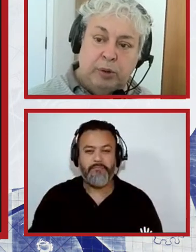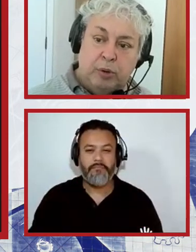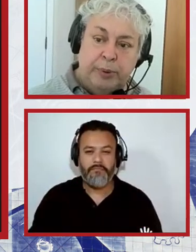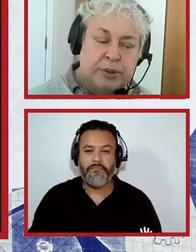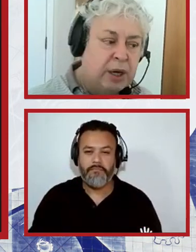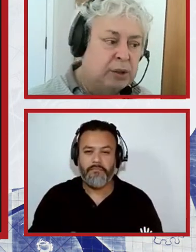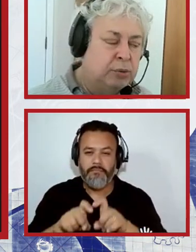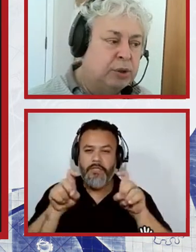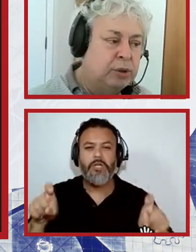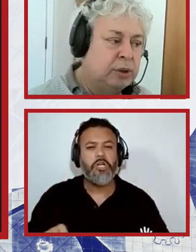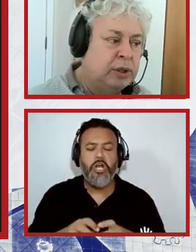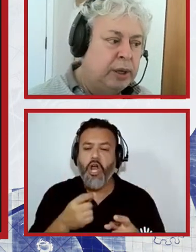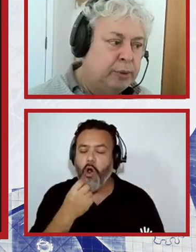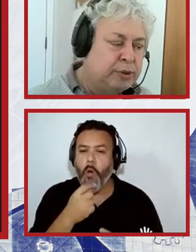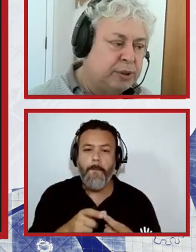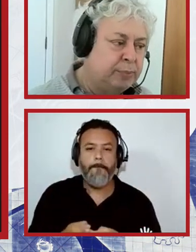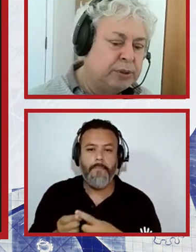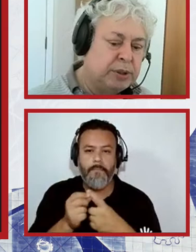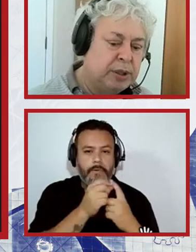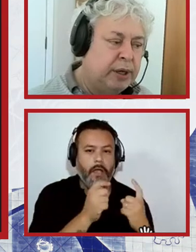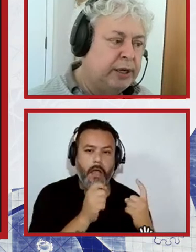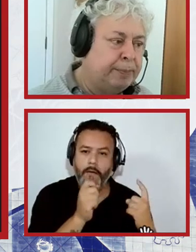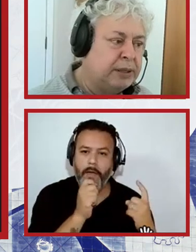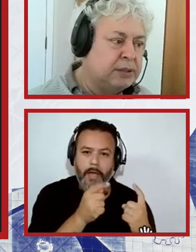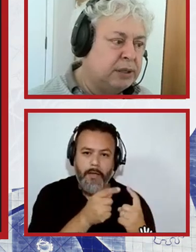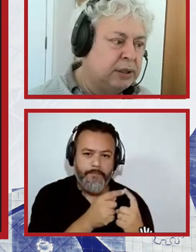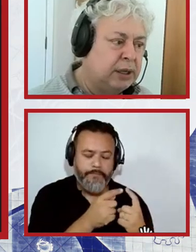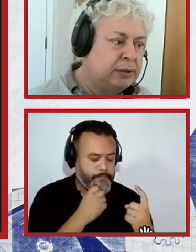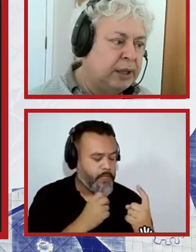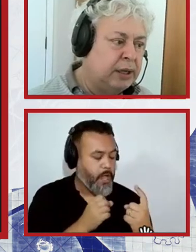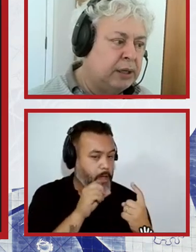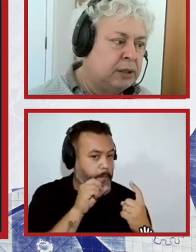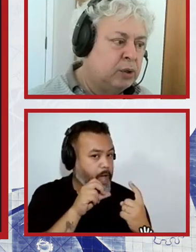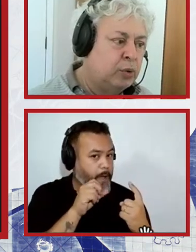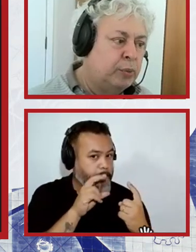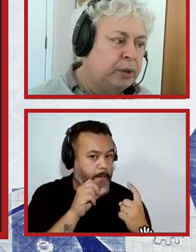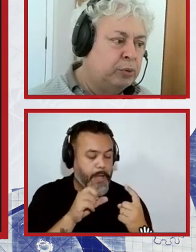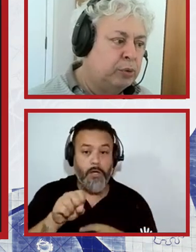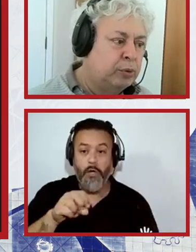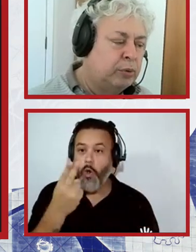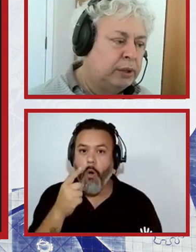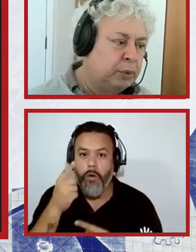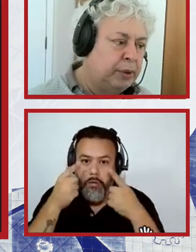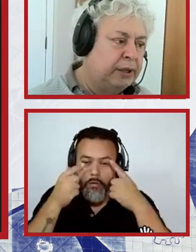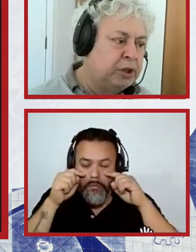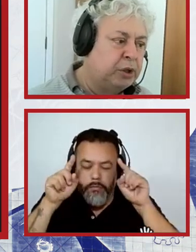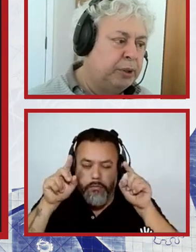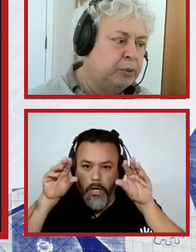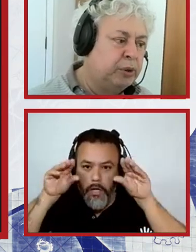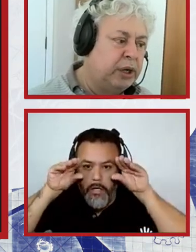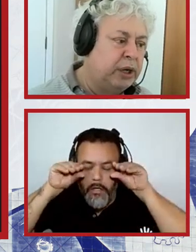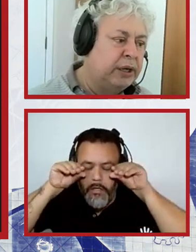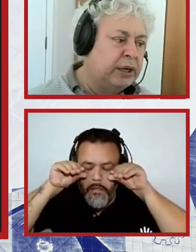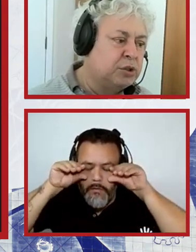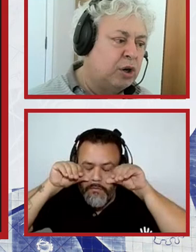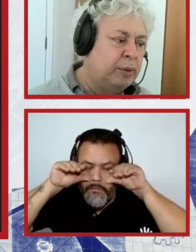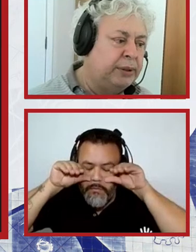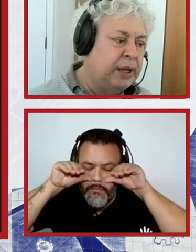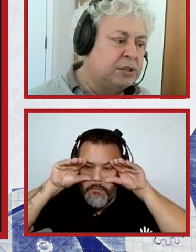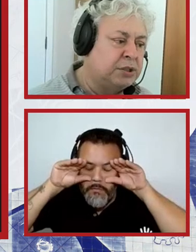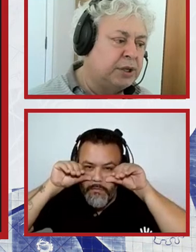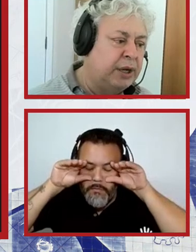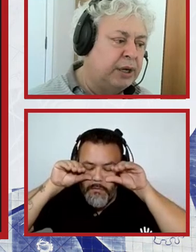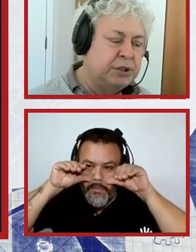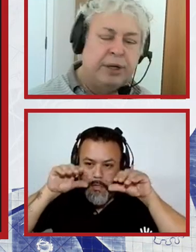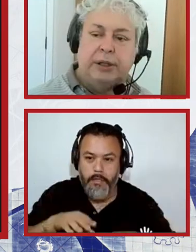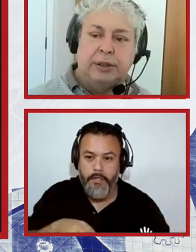um ruído, com um piscar do olho? É muito simples. Ele apresenta na tela um menu, é todo dentro daquele menu, clica,